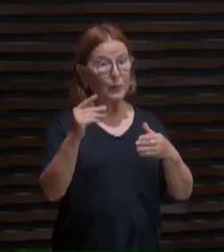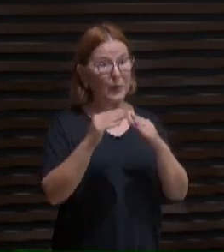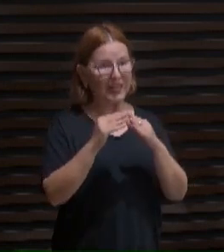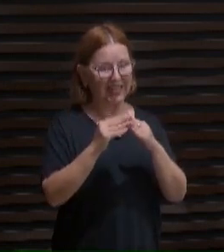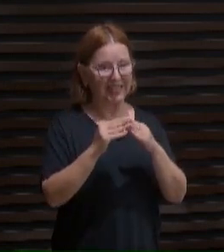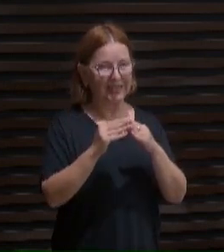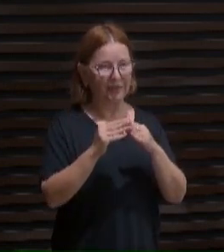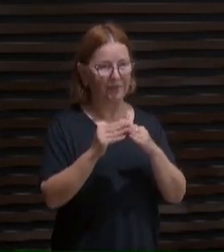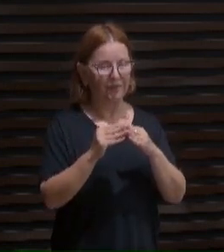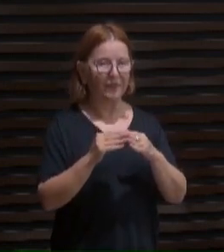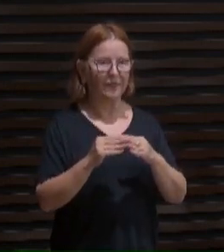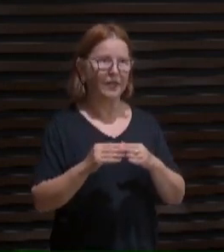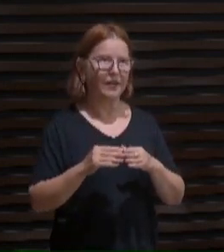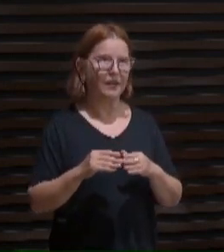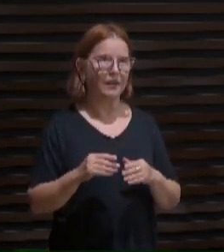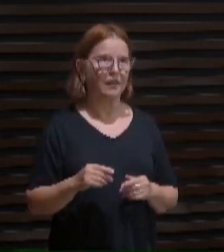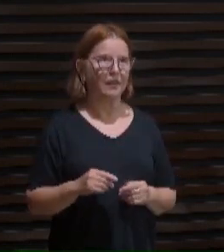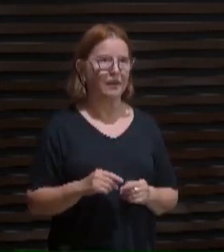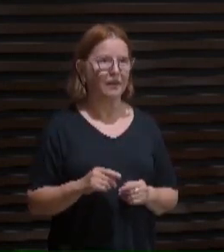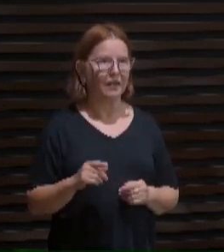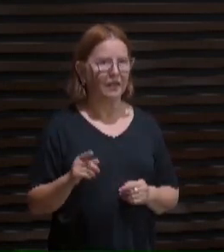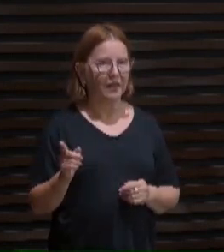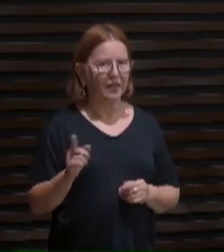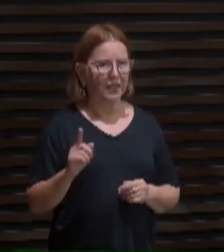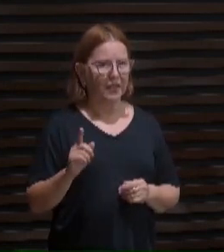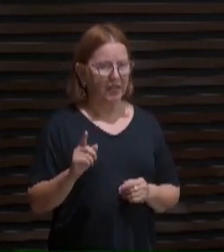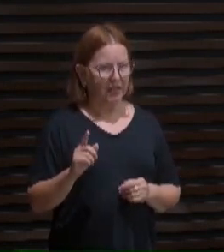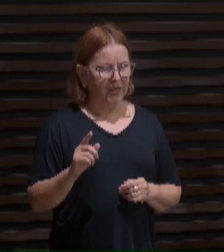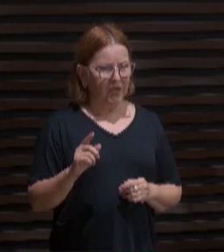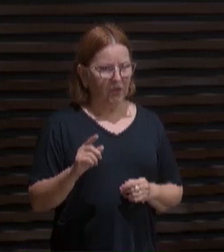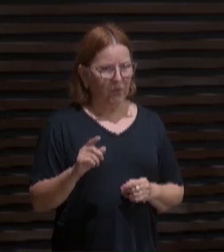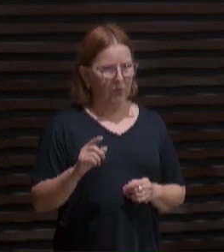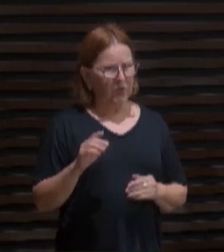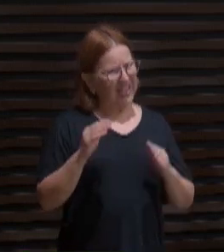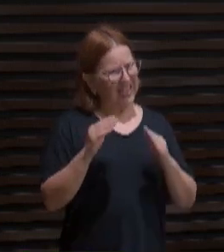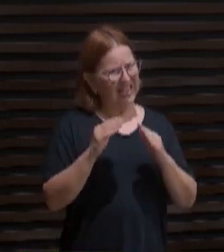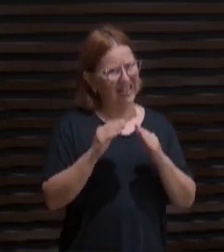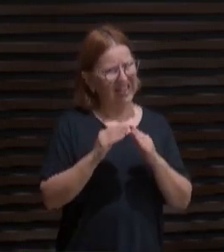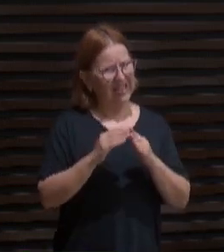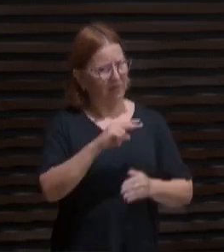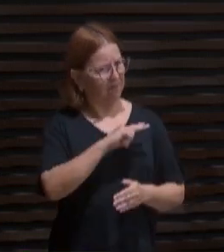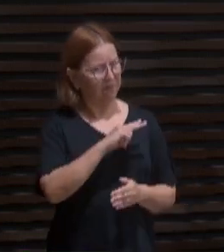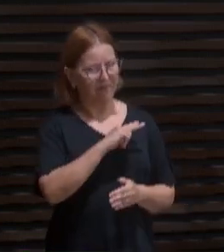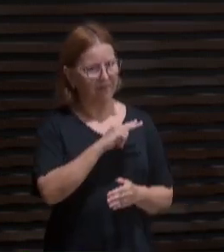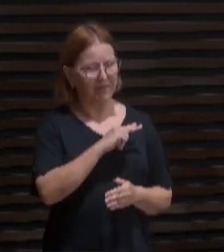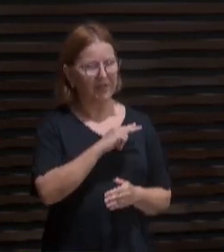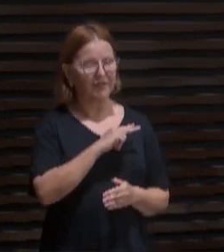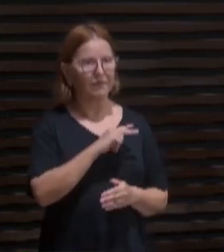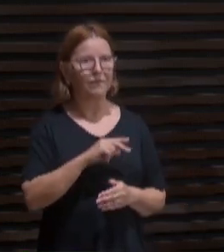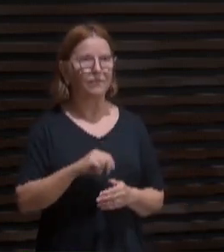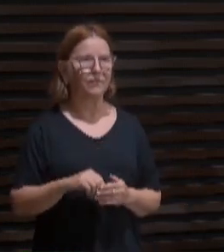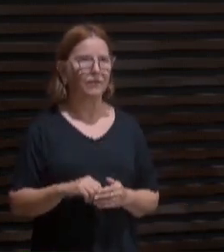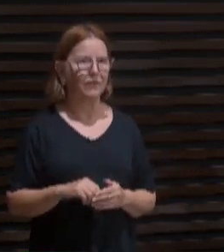Não se trata propriamente de casas pessoais, no sentido da